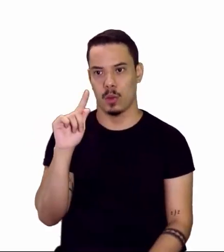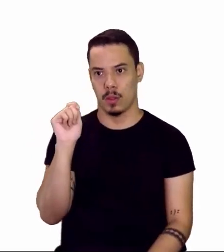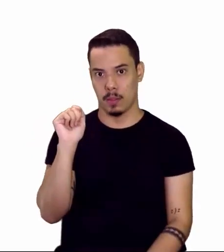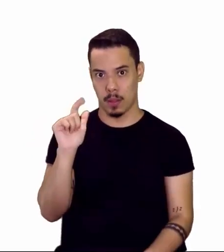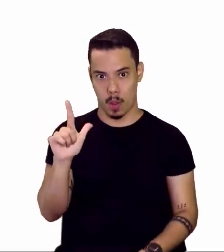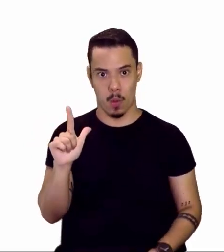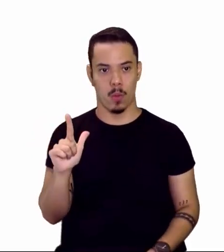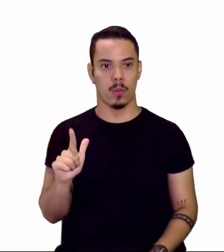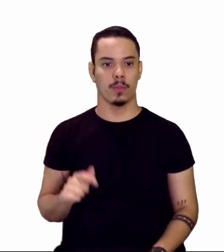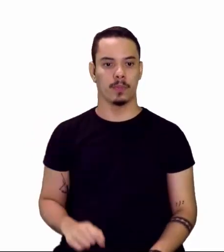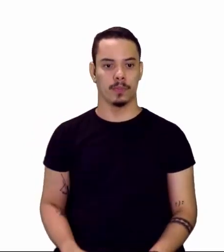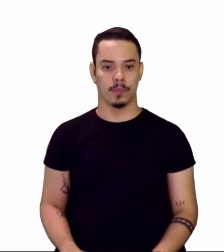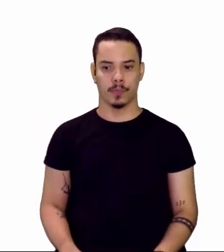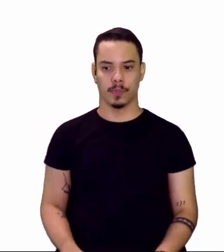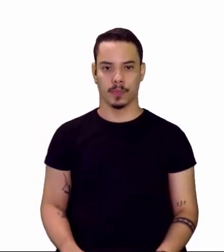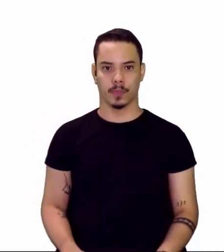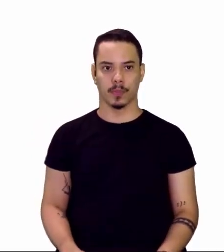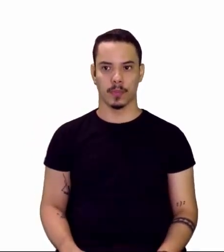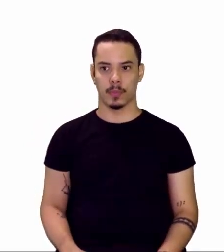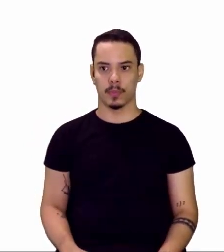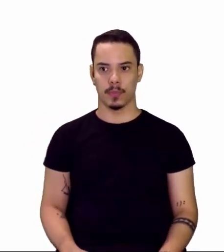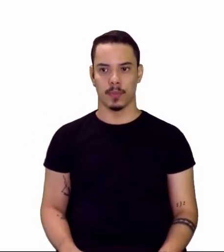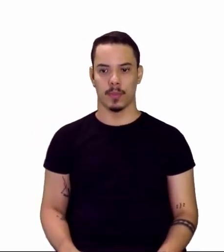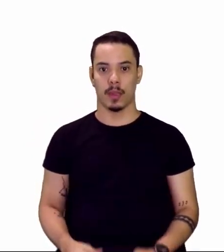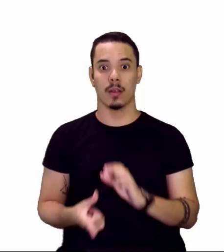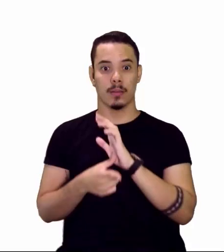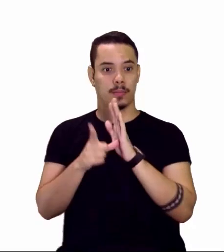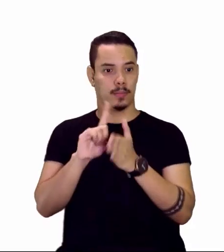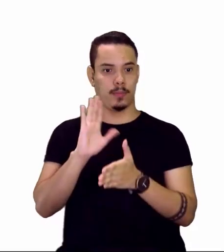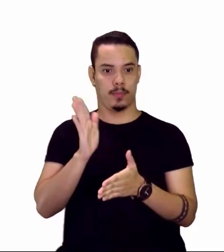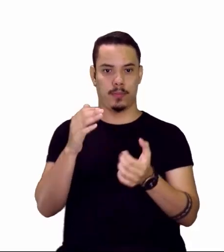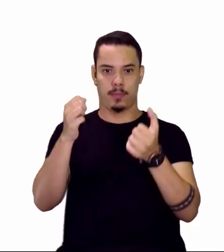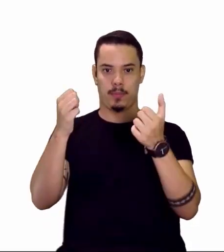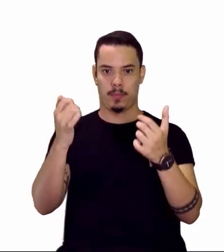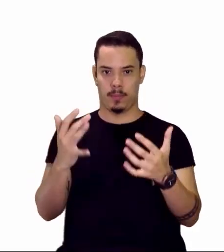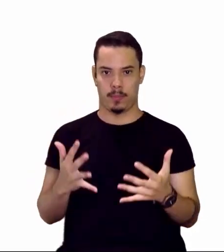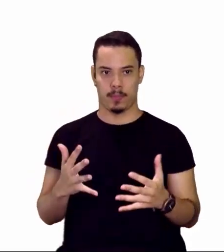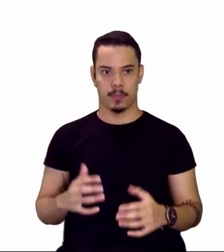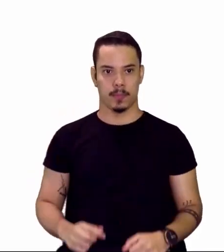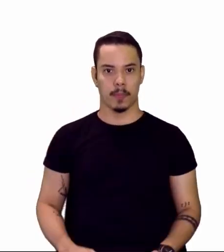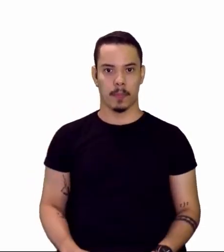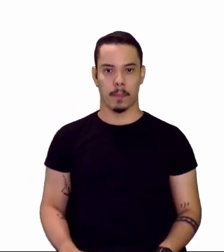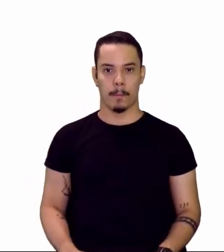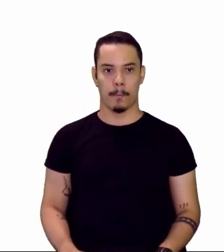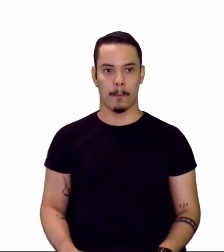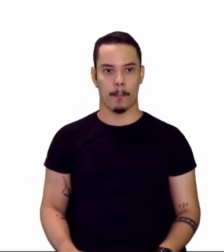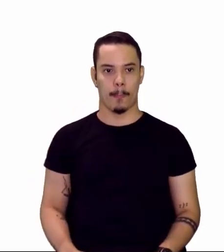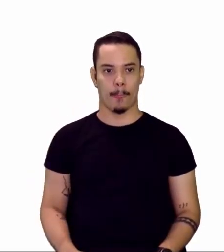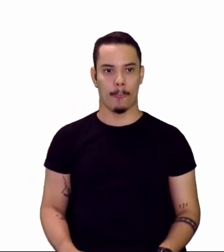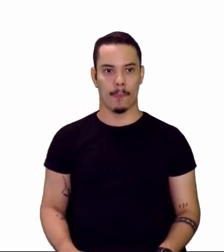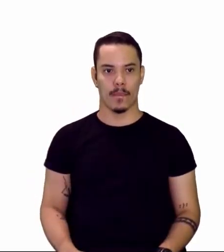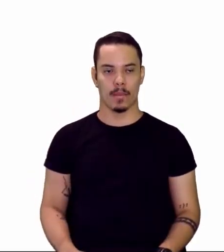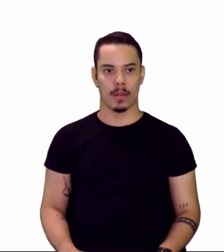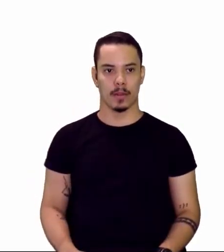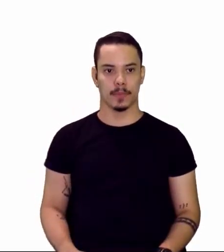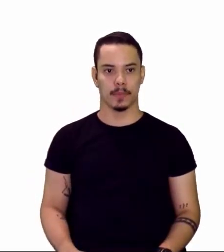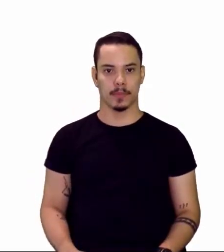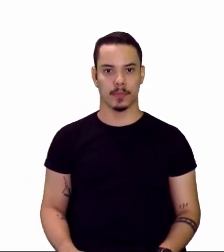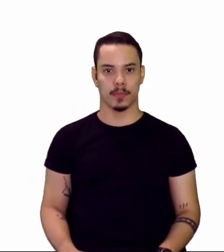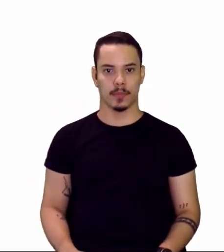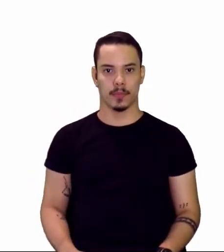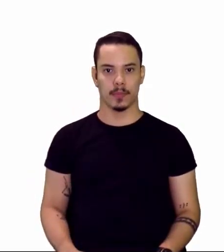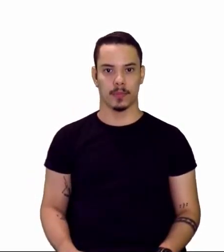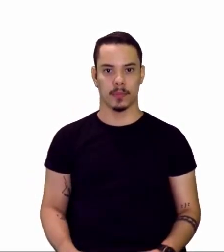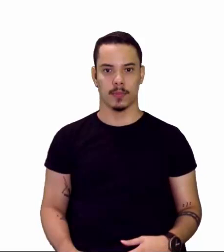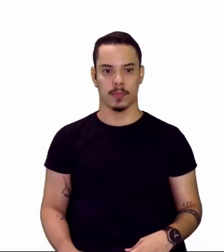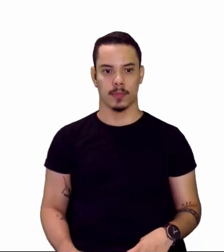se você observar os ângulos anteriormente abordados, a água é 109 graus, BH2 é